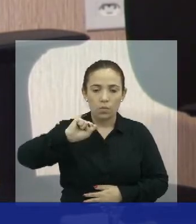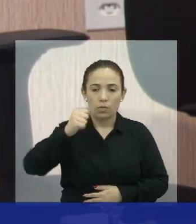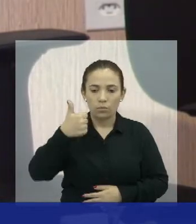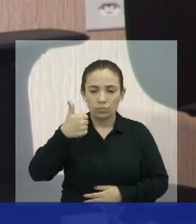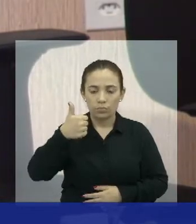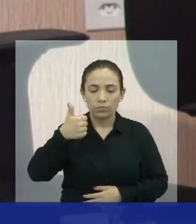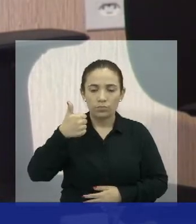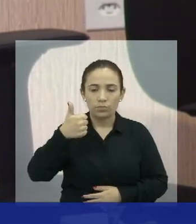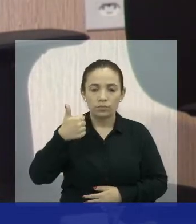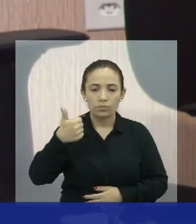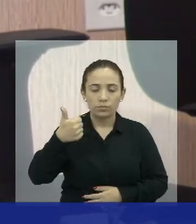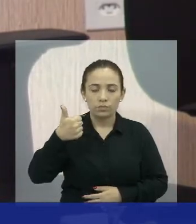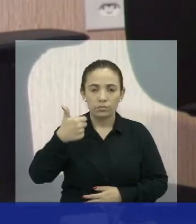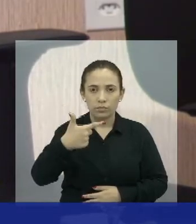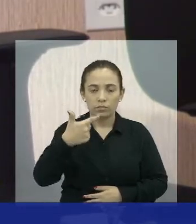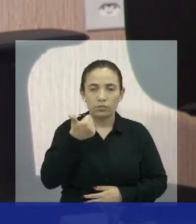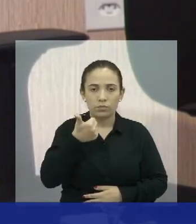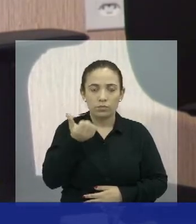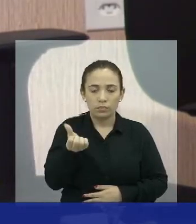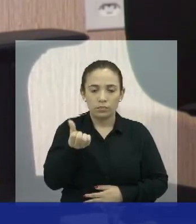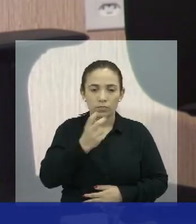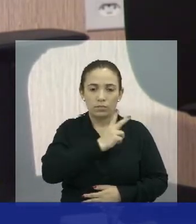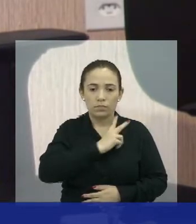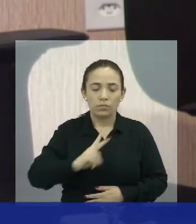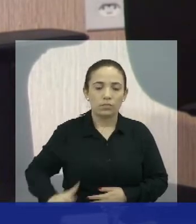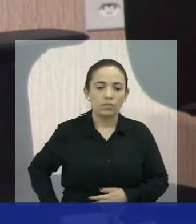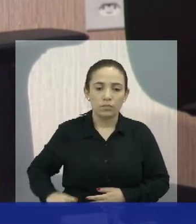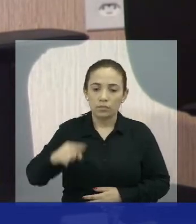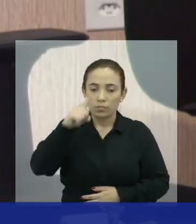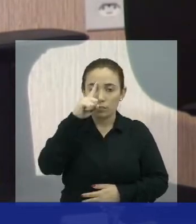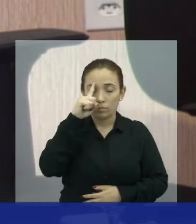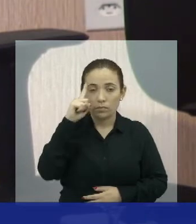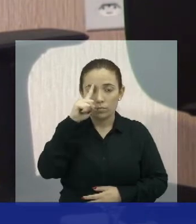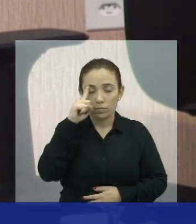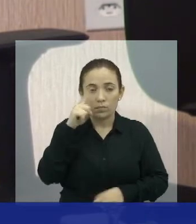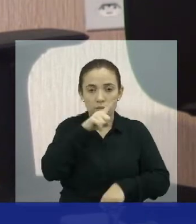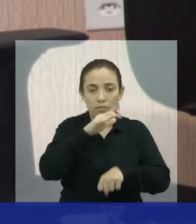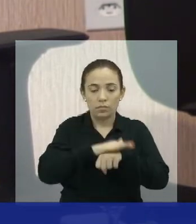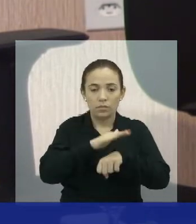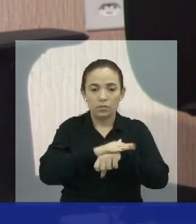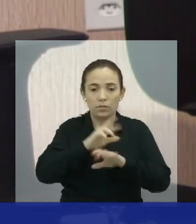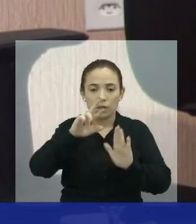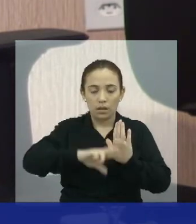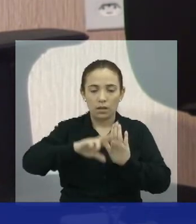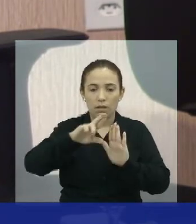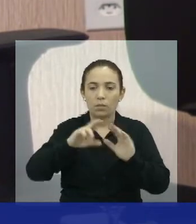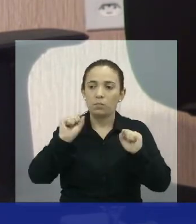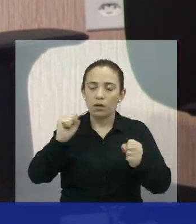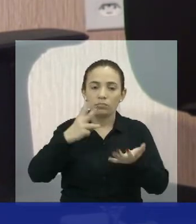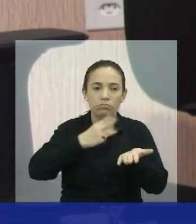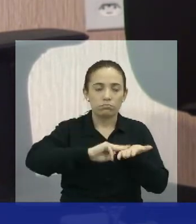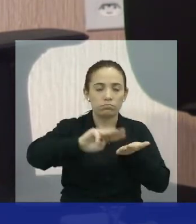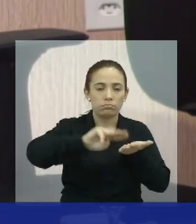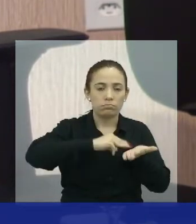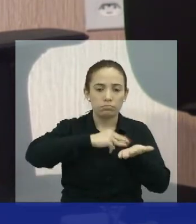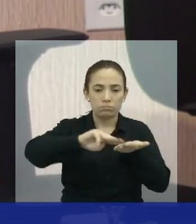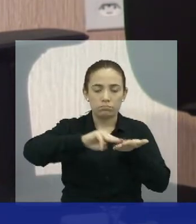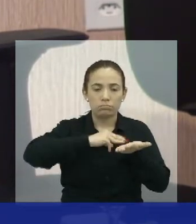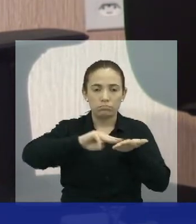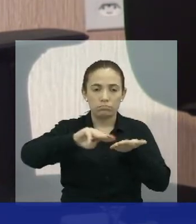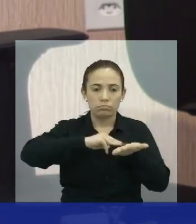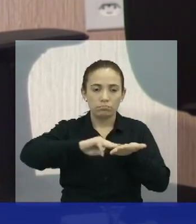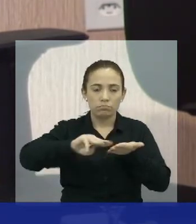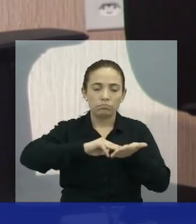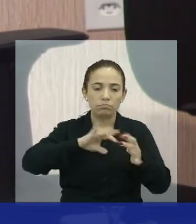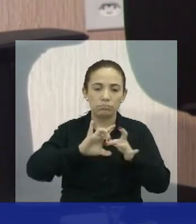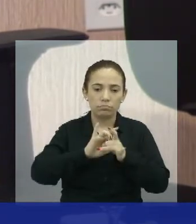99981 1216. Vereador Renan Colares é o relator desta matéria, está aberto a receber as contribuições,